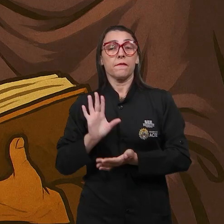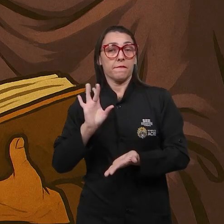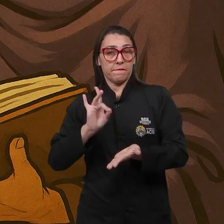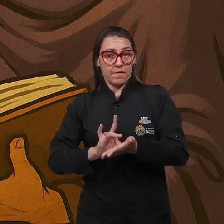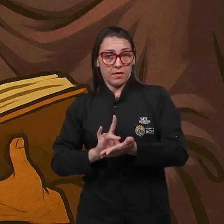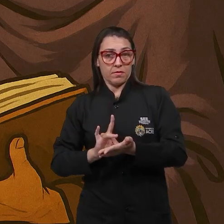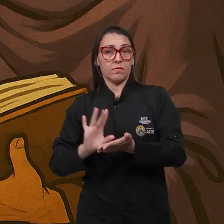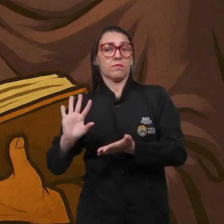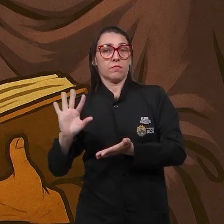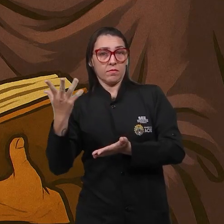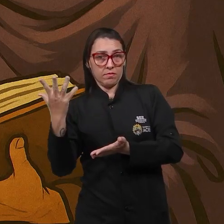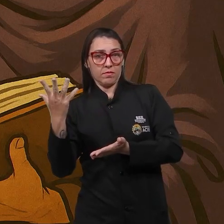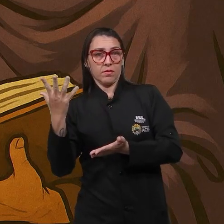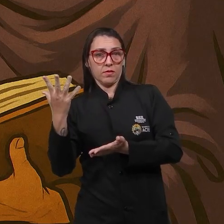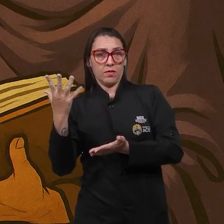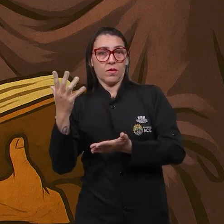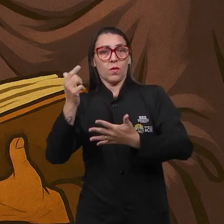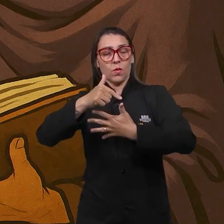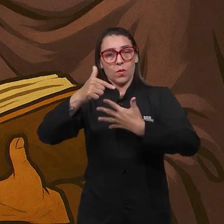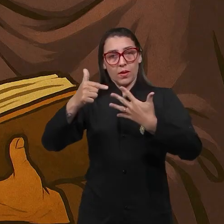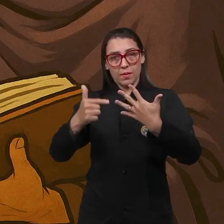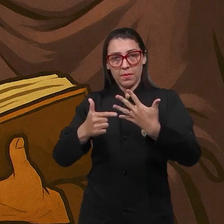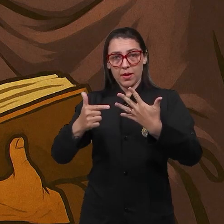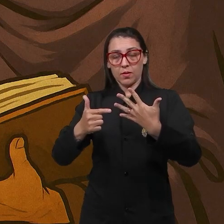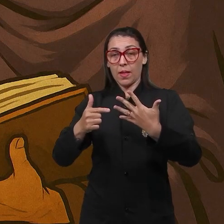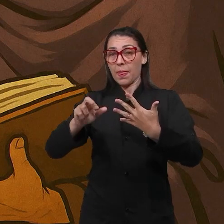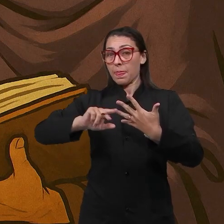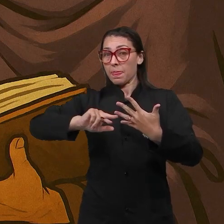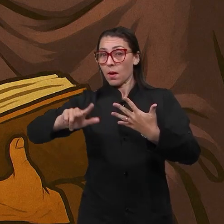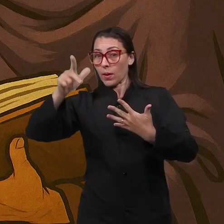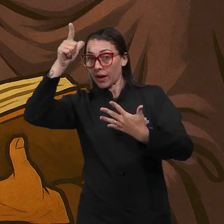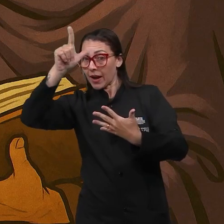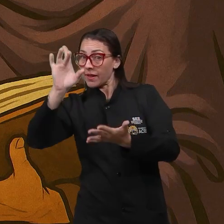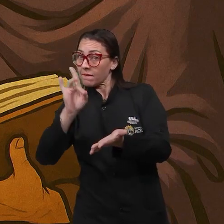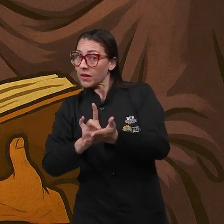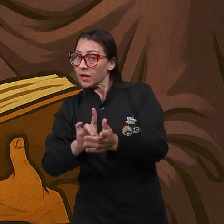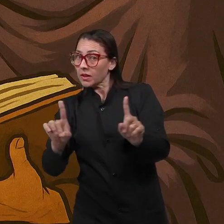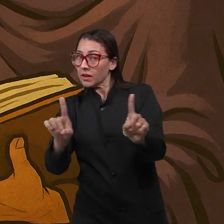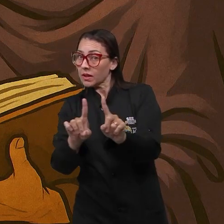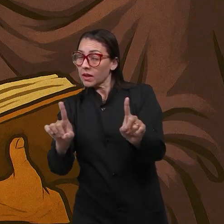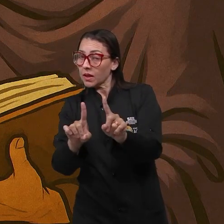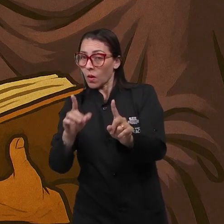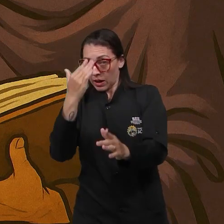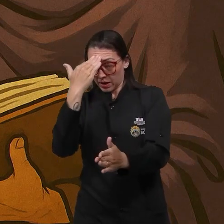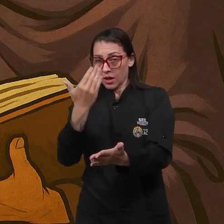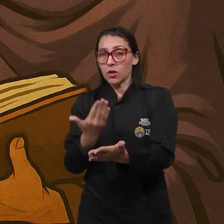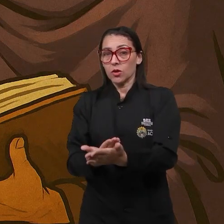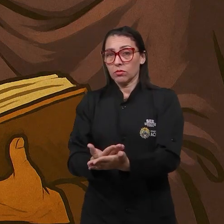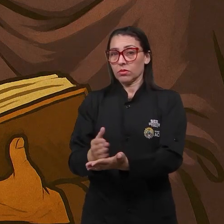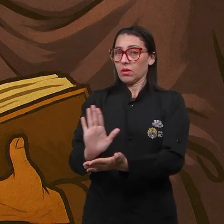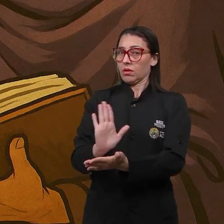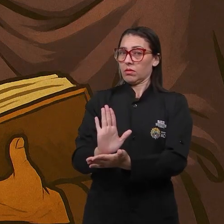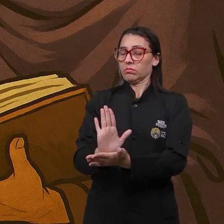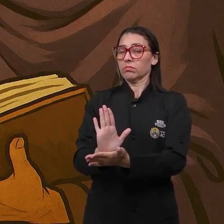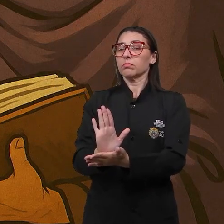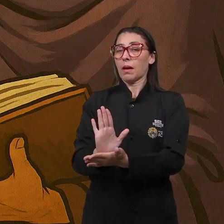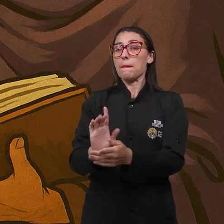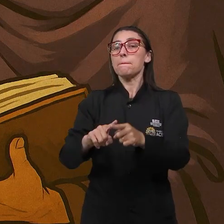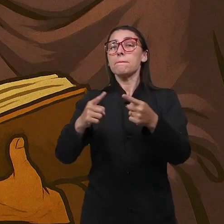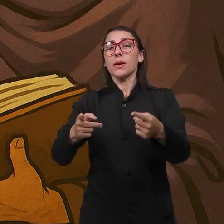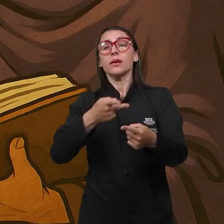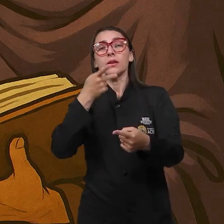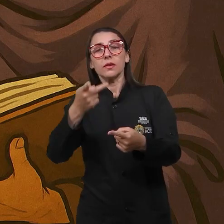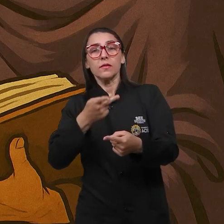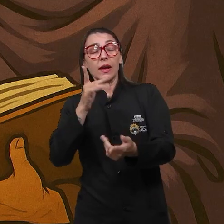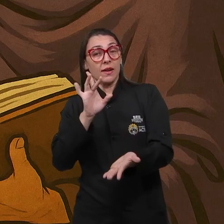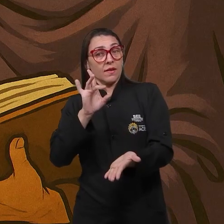fatos reais, com elementos fantásticos. Não é que a lenda é verdadeira, não estou dizendo que eu acredito em lenda ou não acredito em lenda, tá bom? Mas quando eu falo